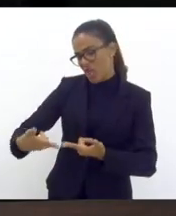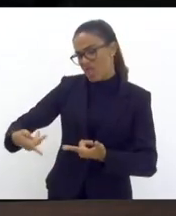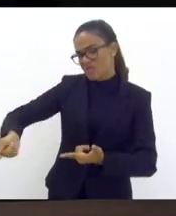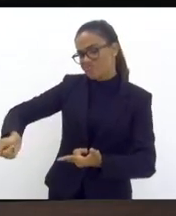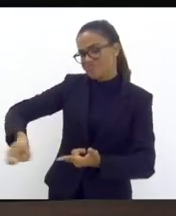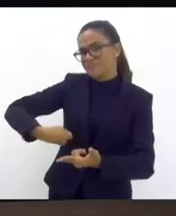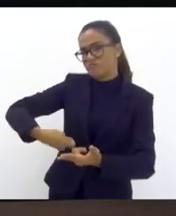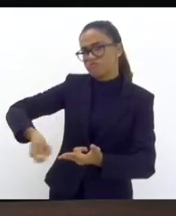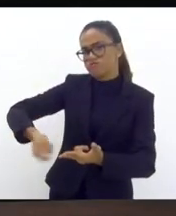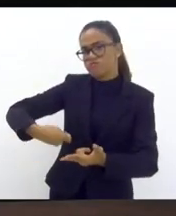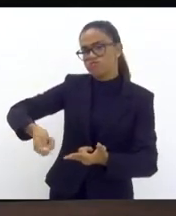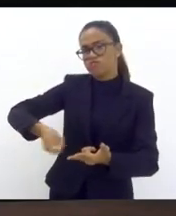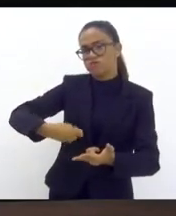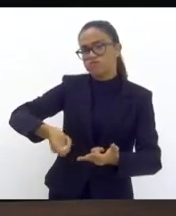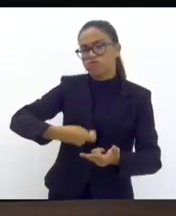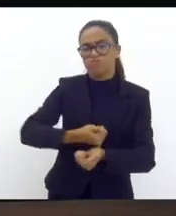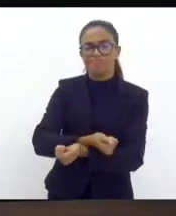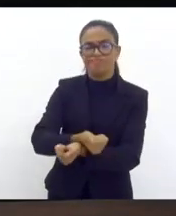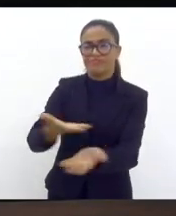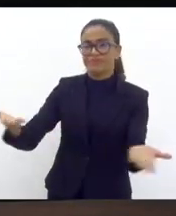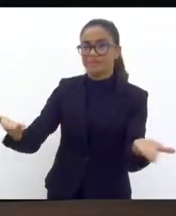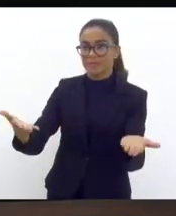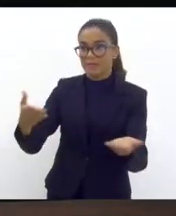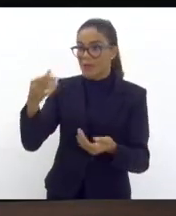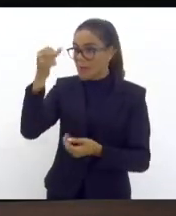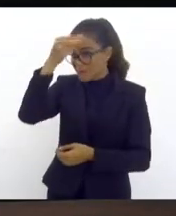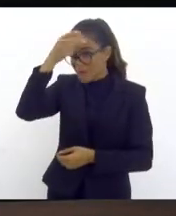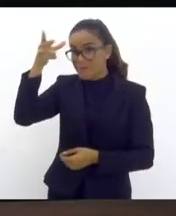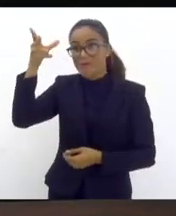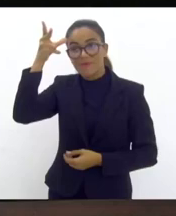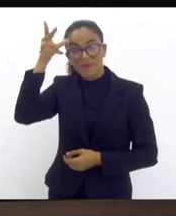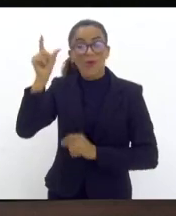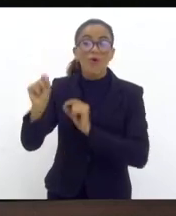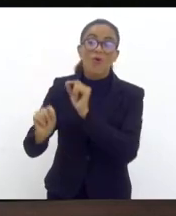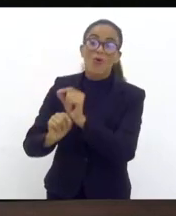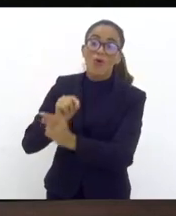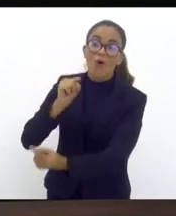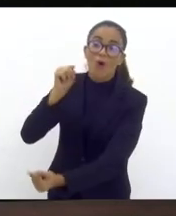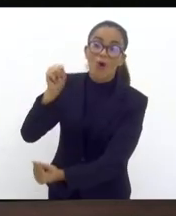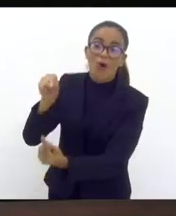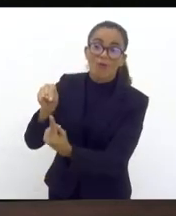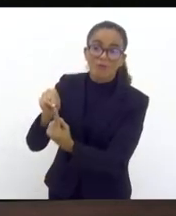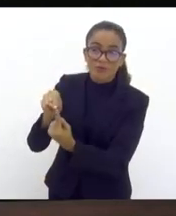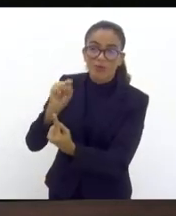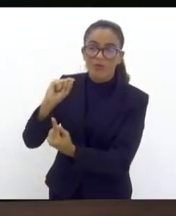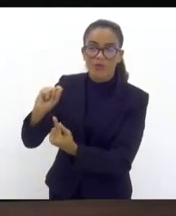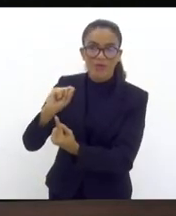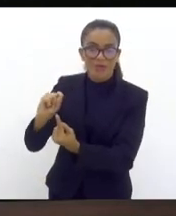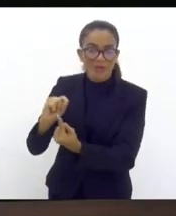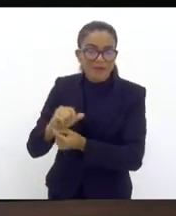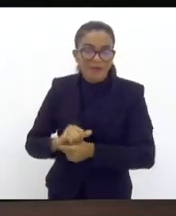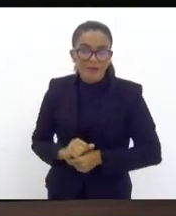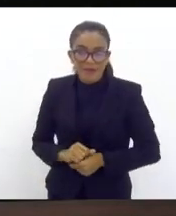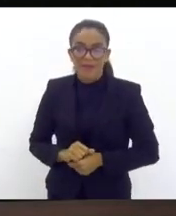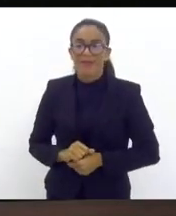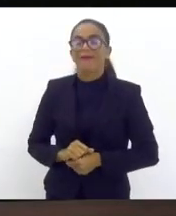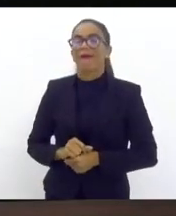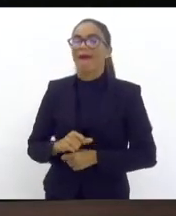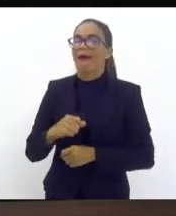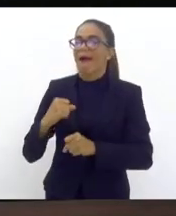e deu para as prefeituras para esse dinheiro ser destinado para quê pavimentação